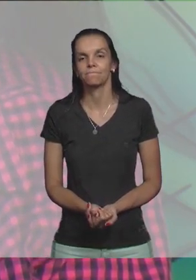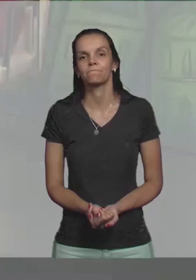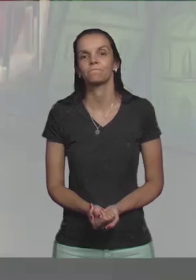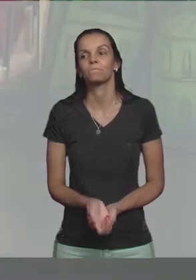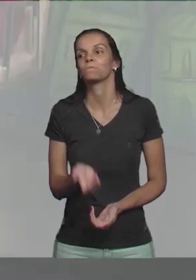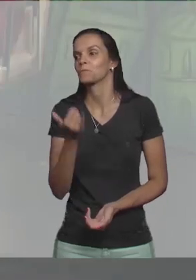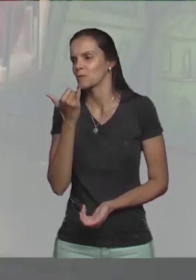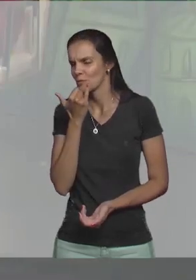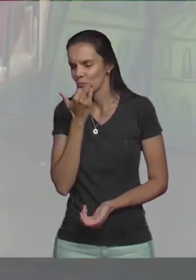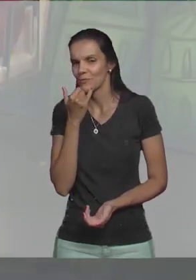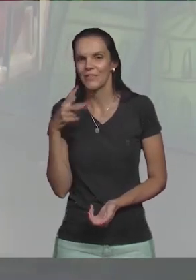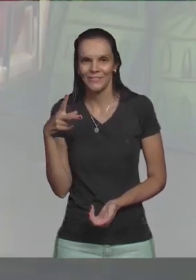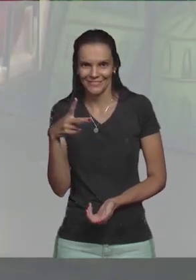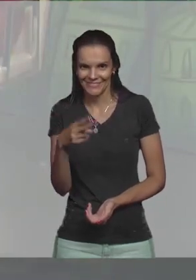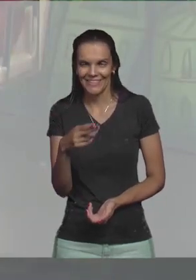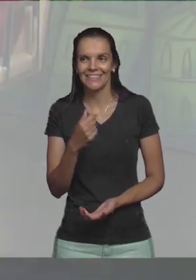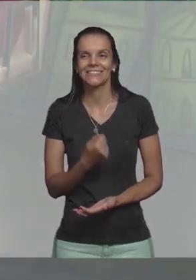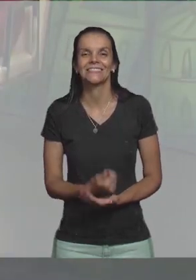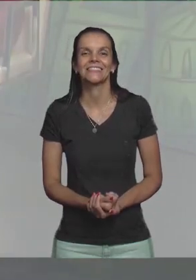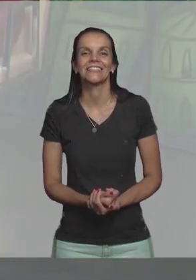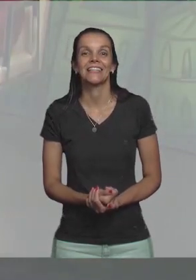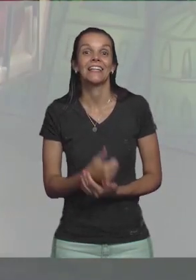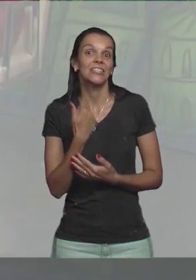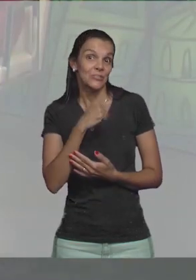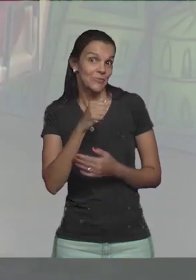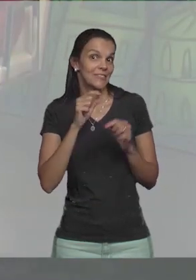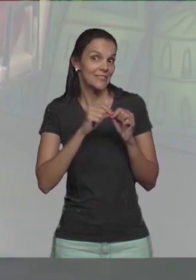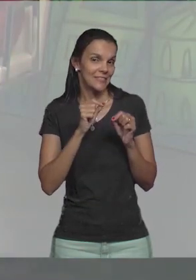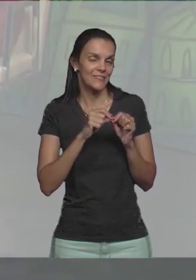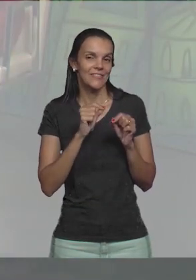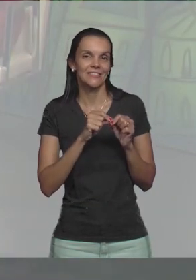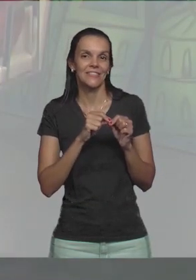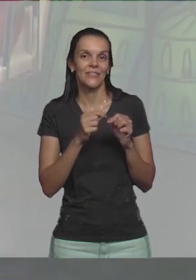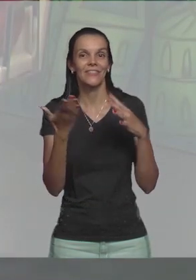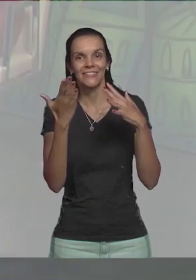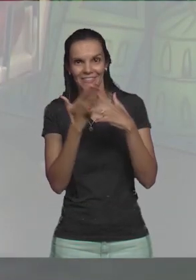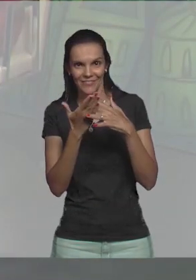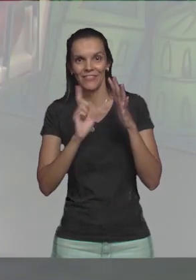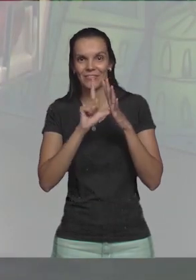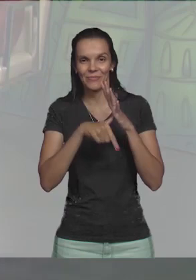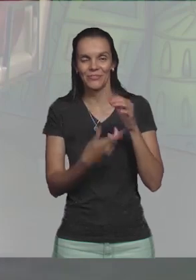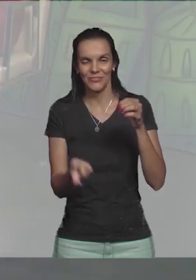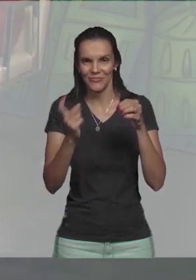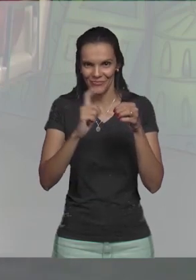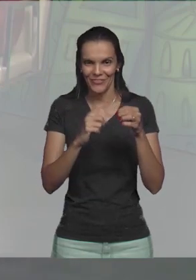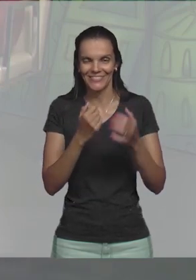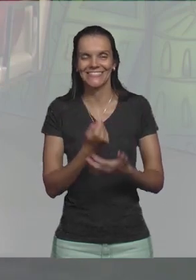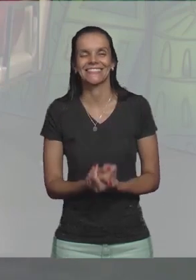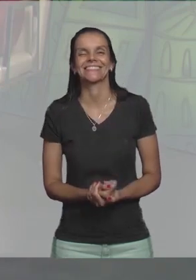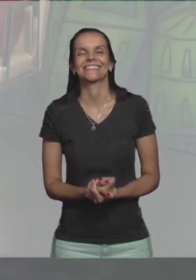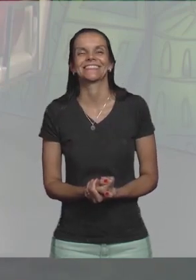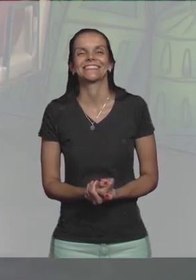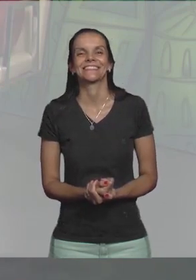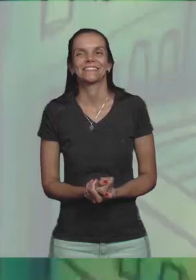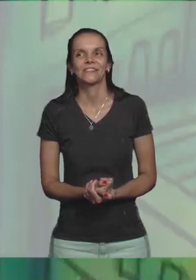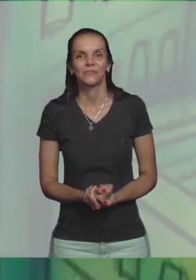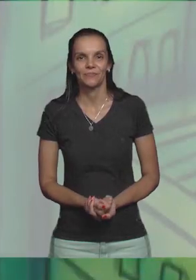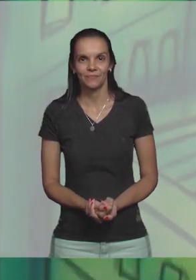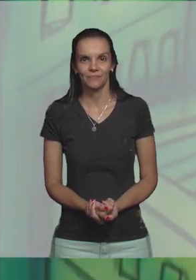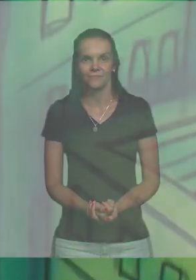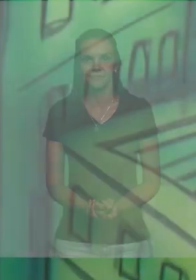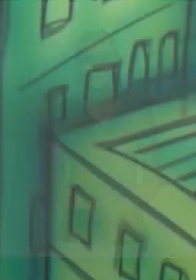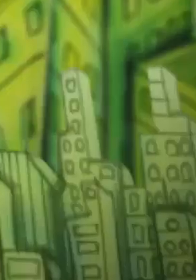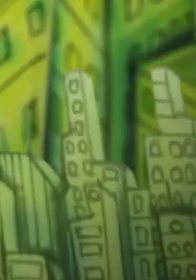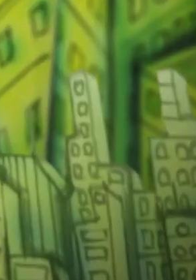acho... Desculpe me interromper vocês um minuto. É porque precisamos fazer um intervalo. Tá. Podemos voltar depois? Claro, tá? claro. Uhum. O Em Pauta volta em